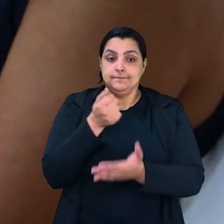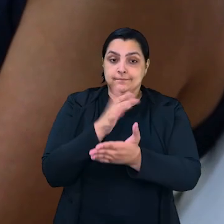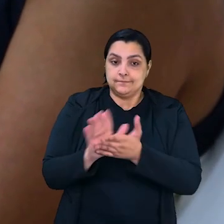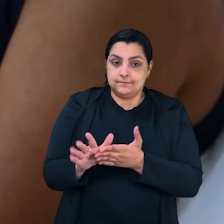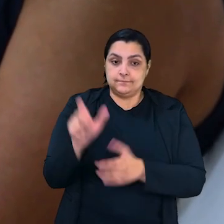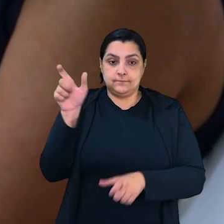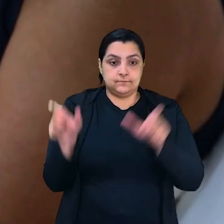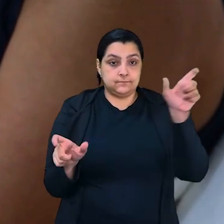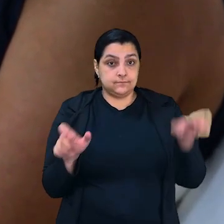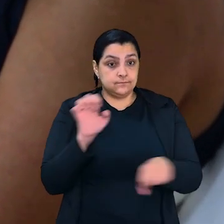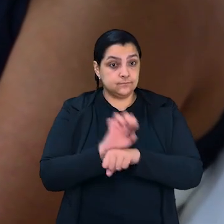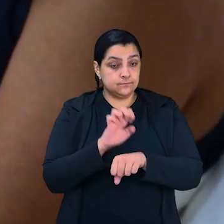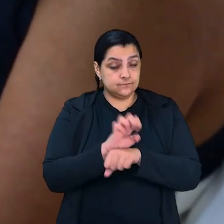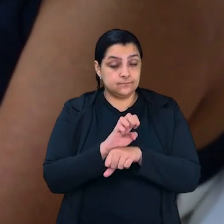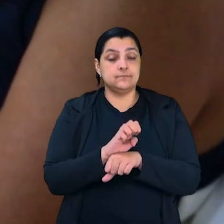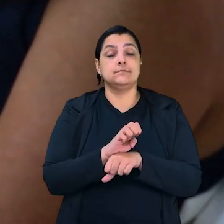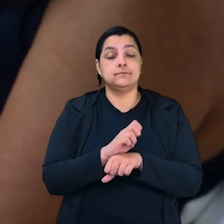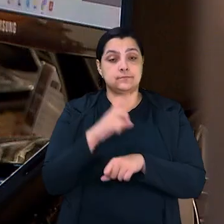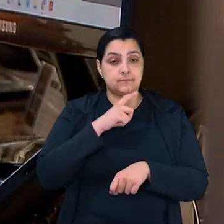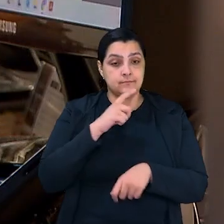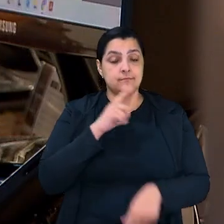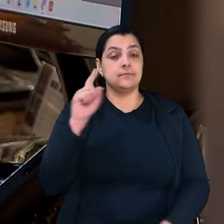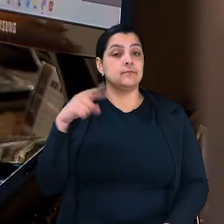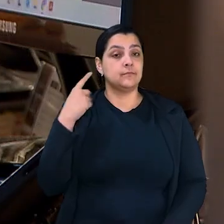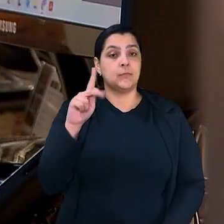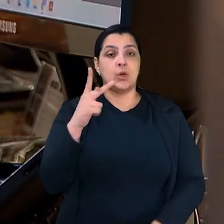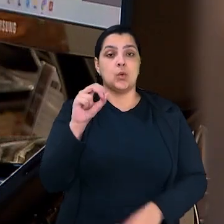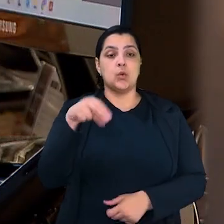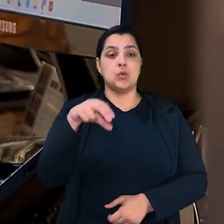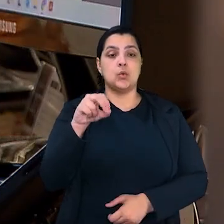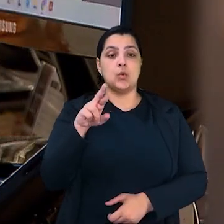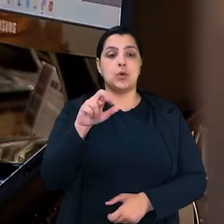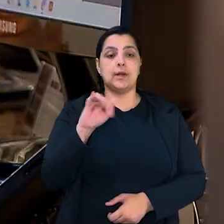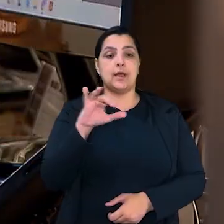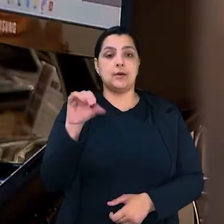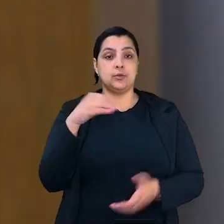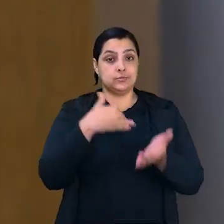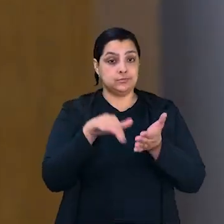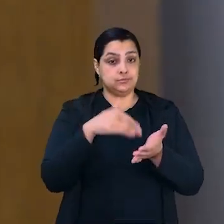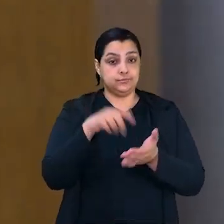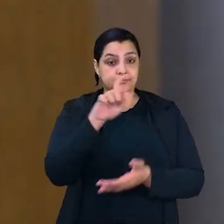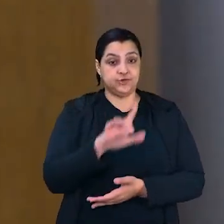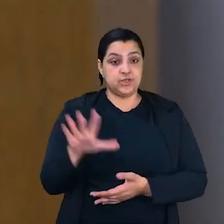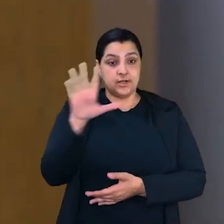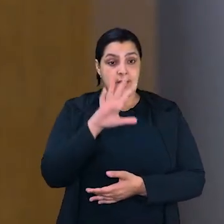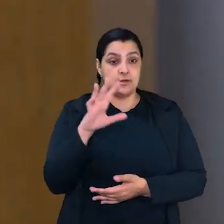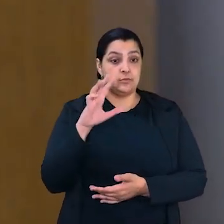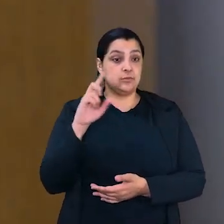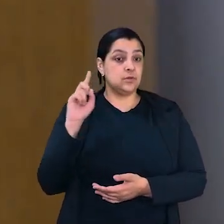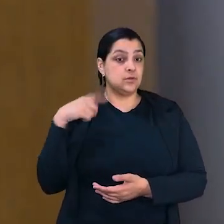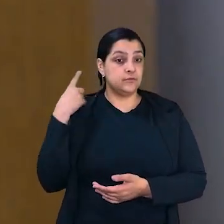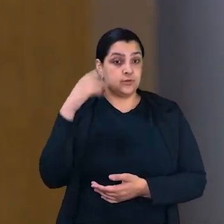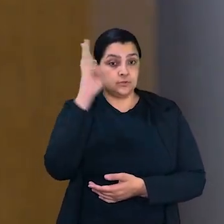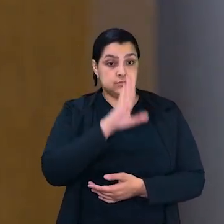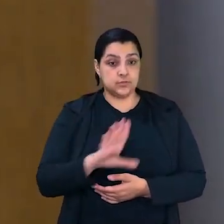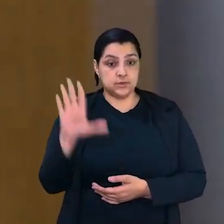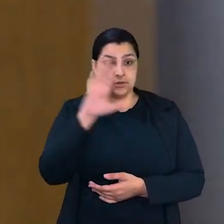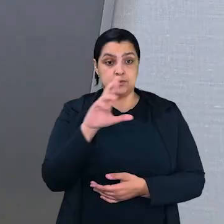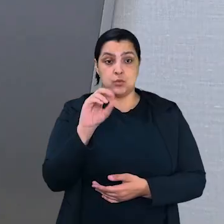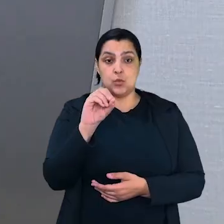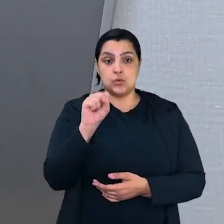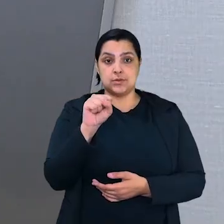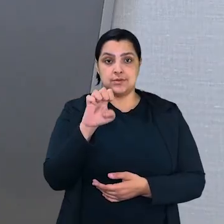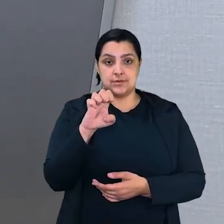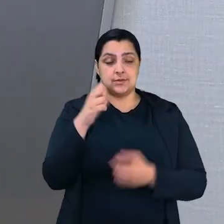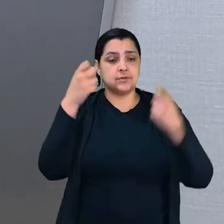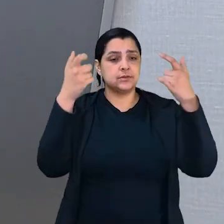valores devidos pelas partes ao Estado, há os honorários advocatícios. A secretária-geral da Ordem dos Advogados do